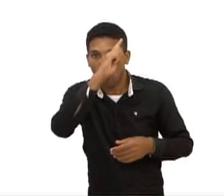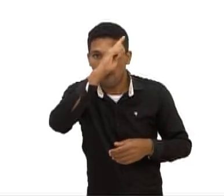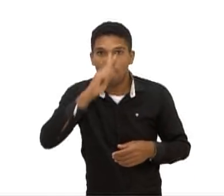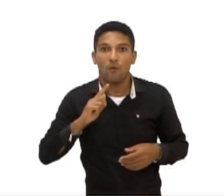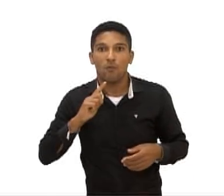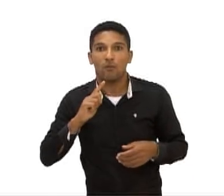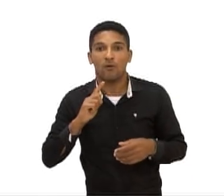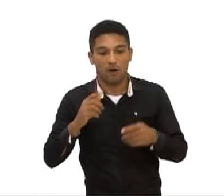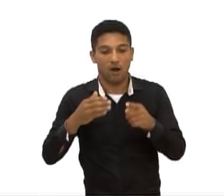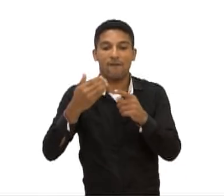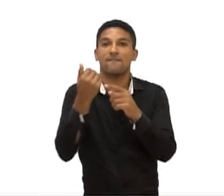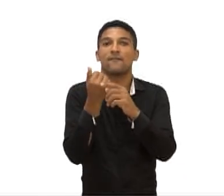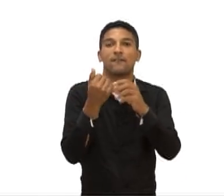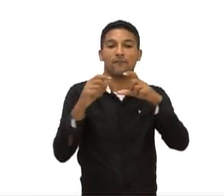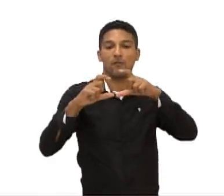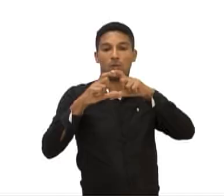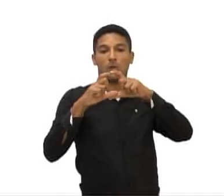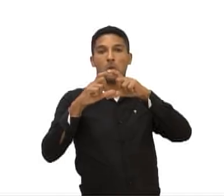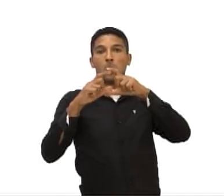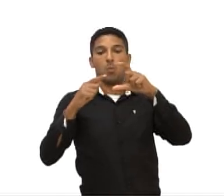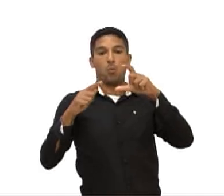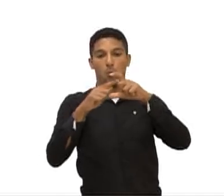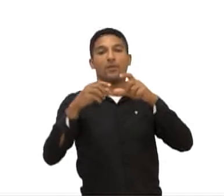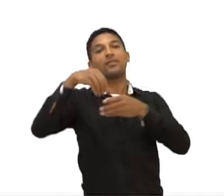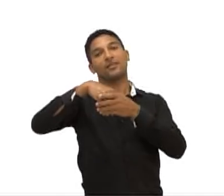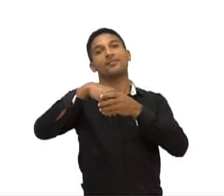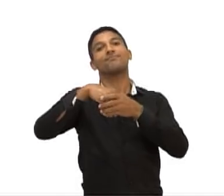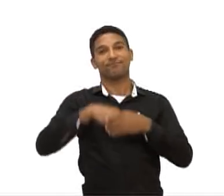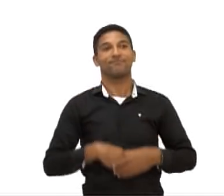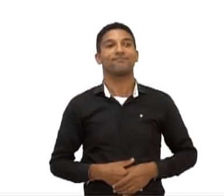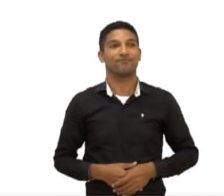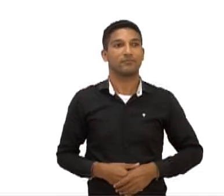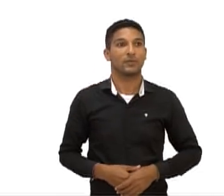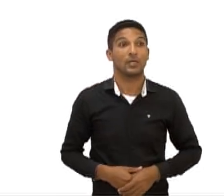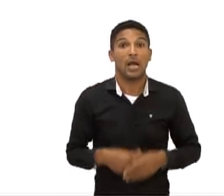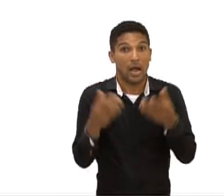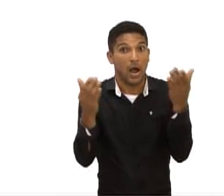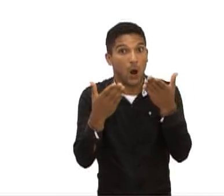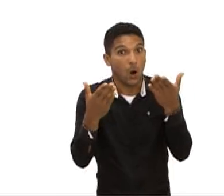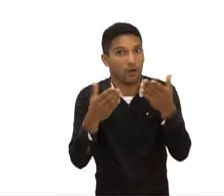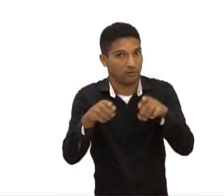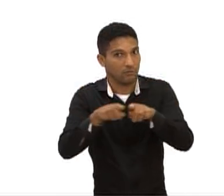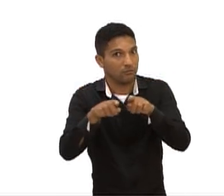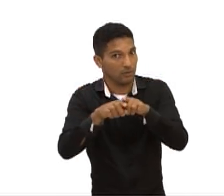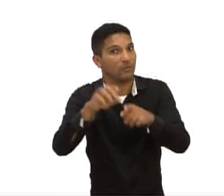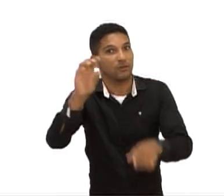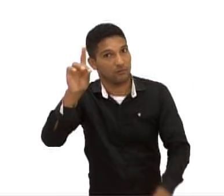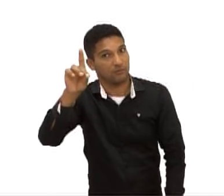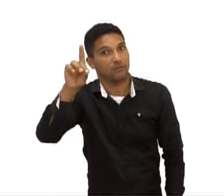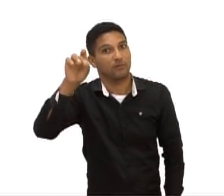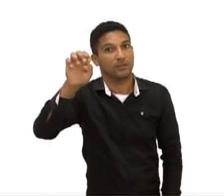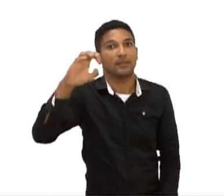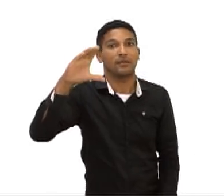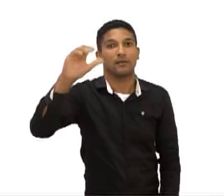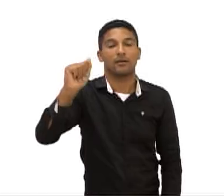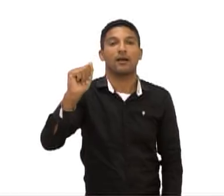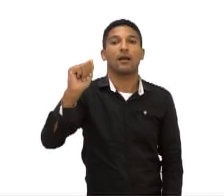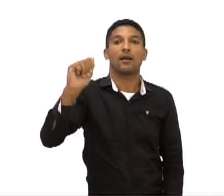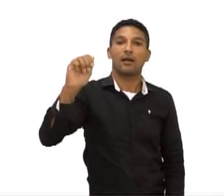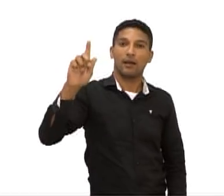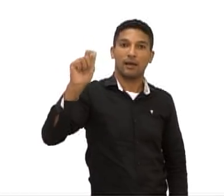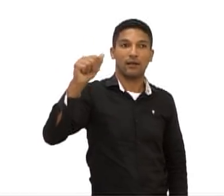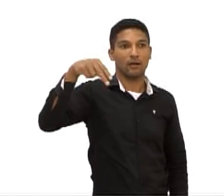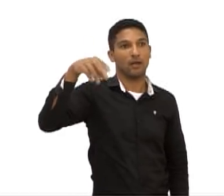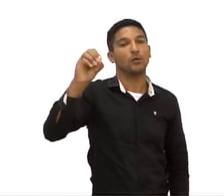aqui, percebam lá, ele tem 10 ladinhos também. Se você contar, tem 1, 2, 3, 4, 5, 6, 7,